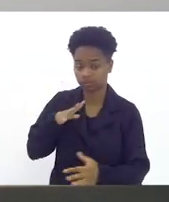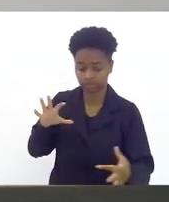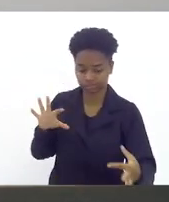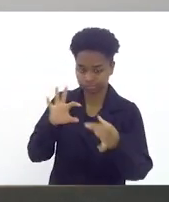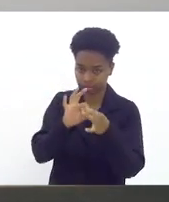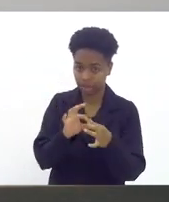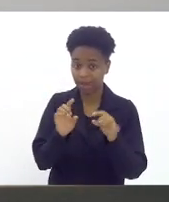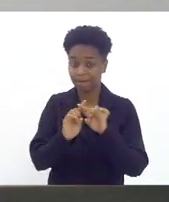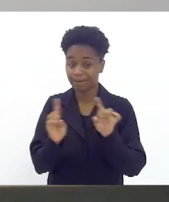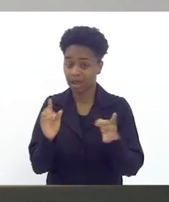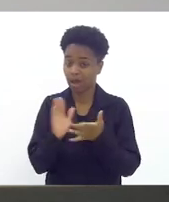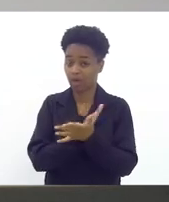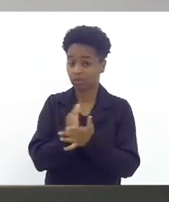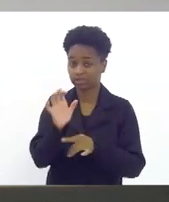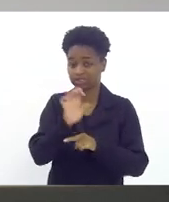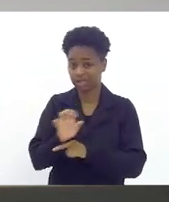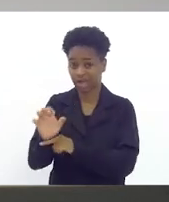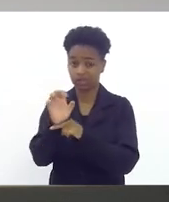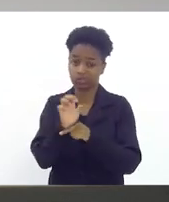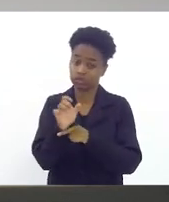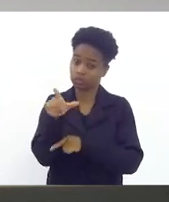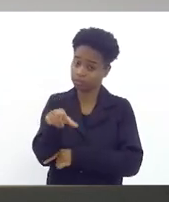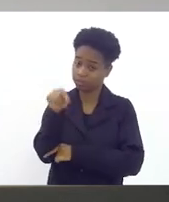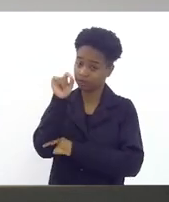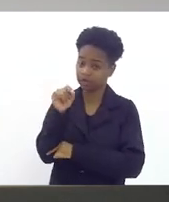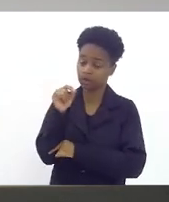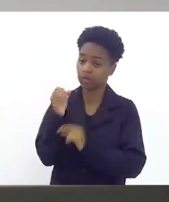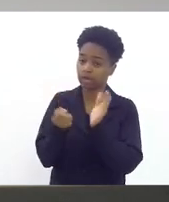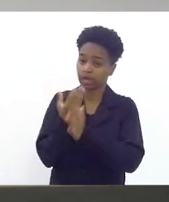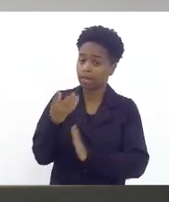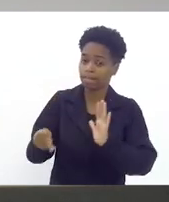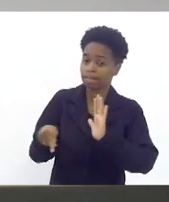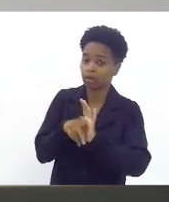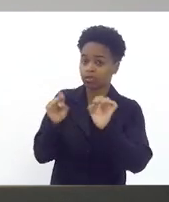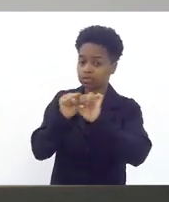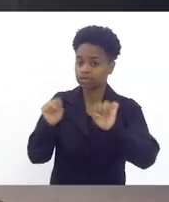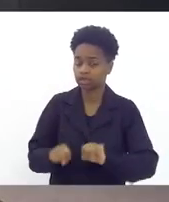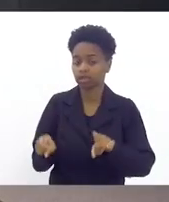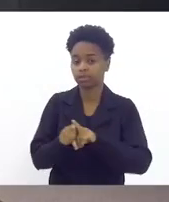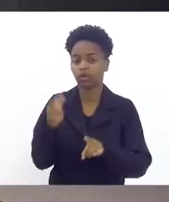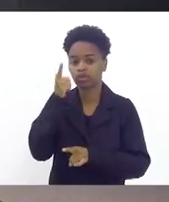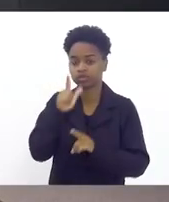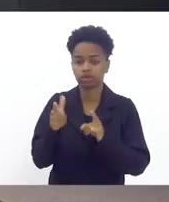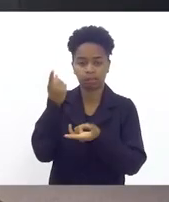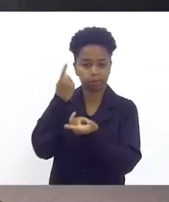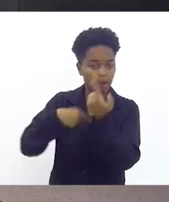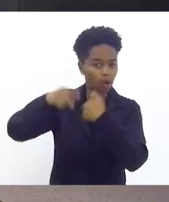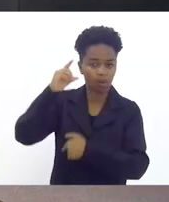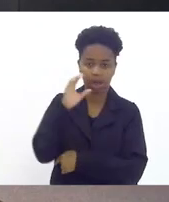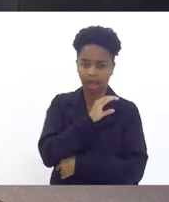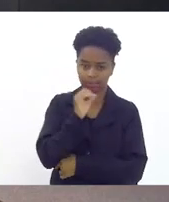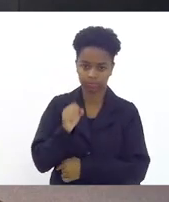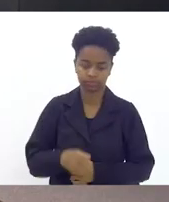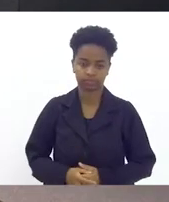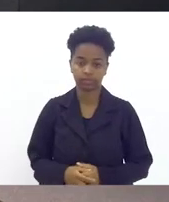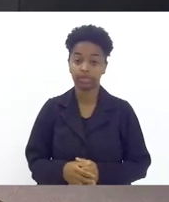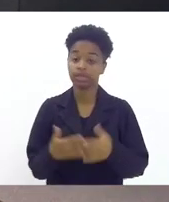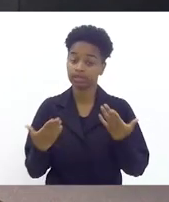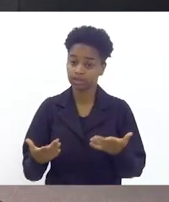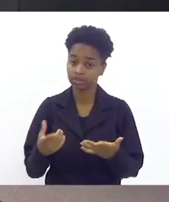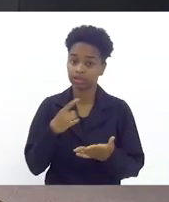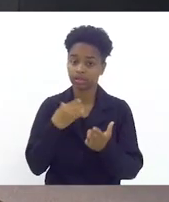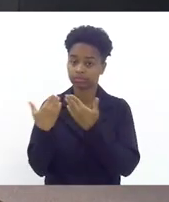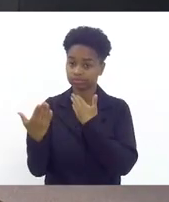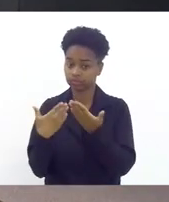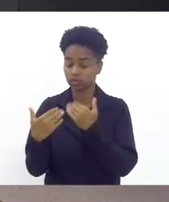mas alguns outros estrados eles preferiram desenvolver seus sistemas próprios e conseguiram avançar nessa validação automática então tem sido feito